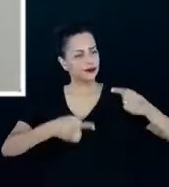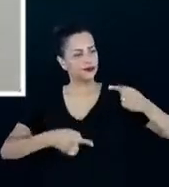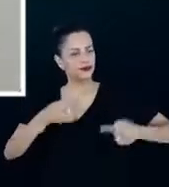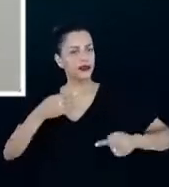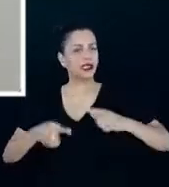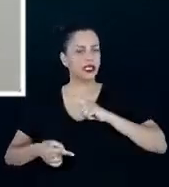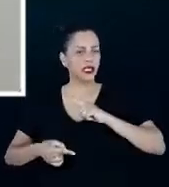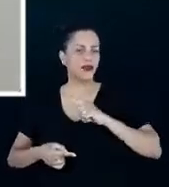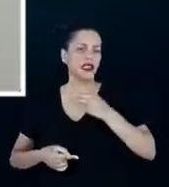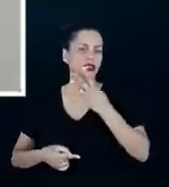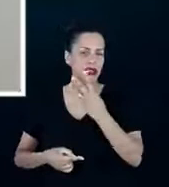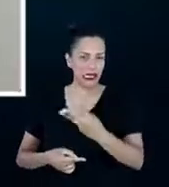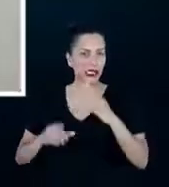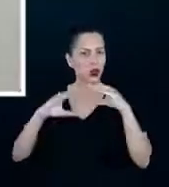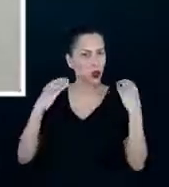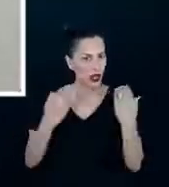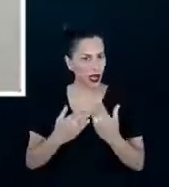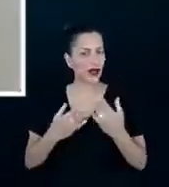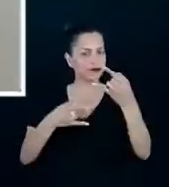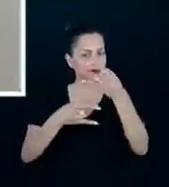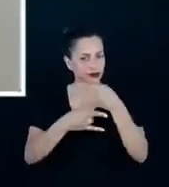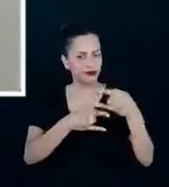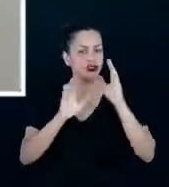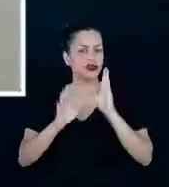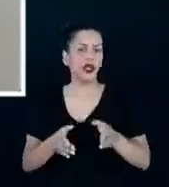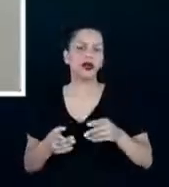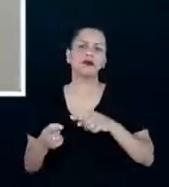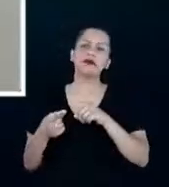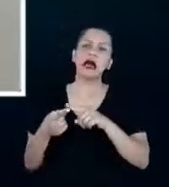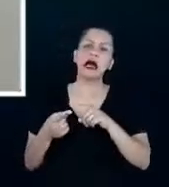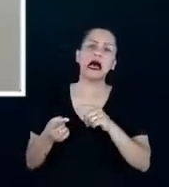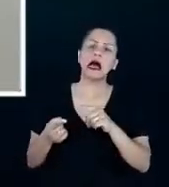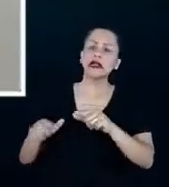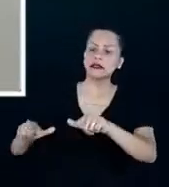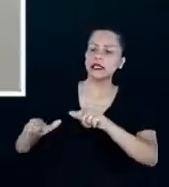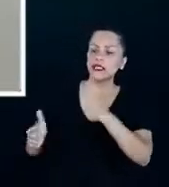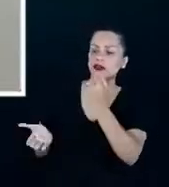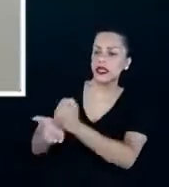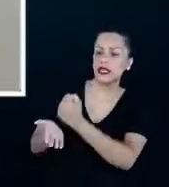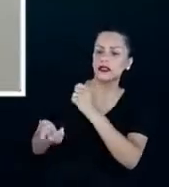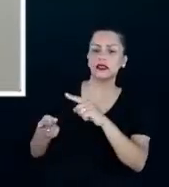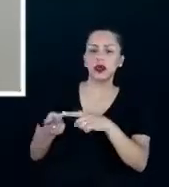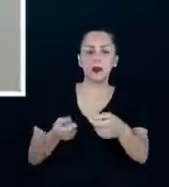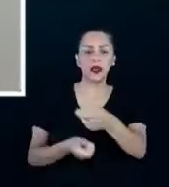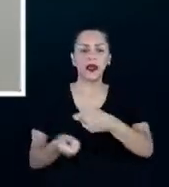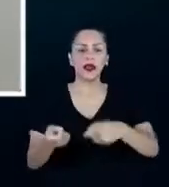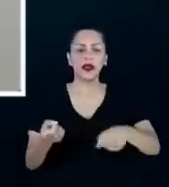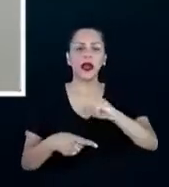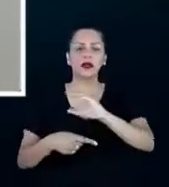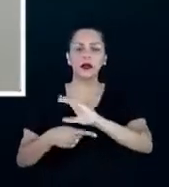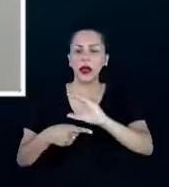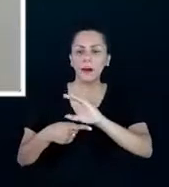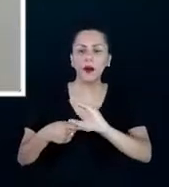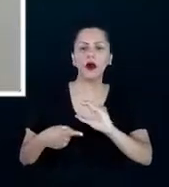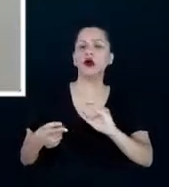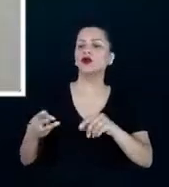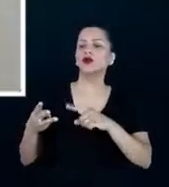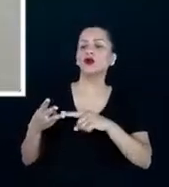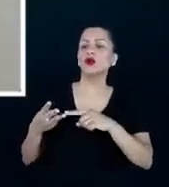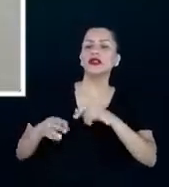energética, sobre certificação, mercado de carbono, quais são os melhores instrumentos para a gente possibilitar